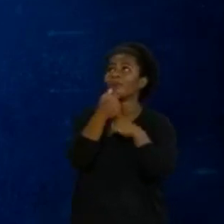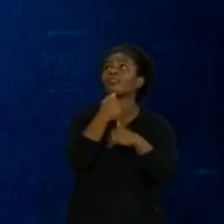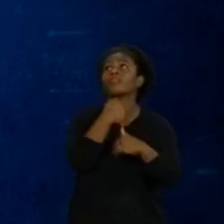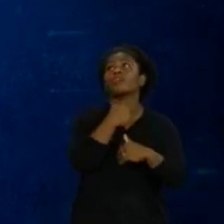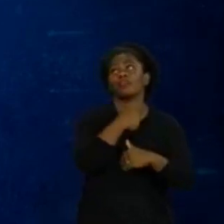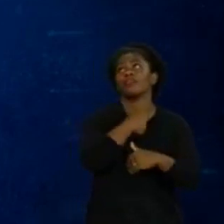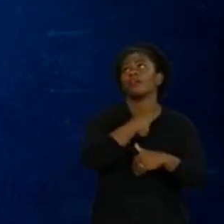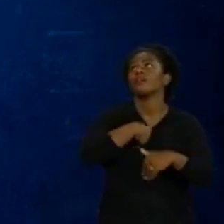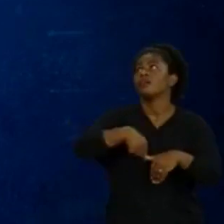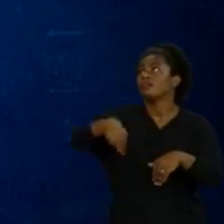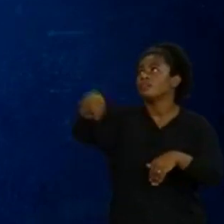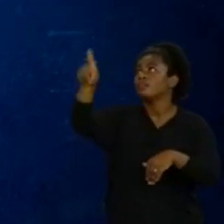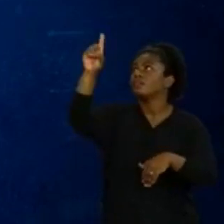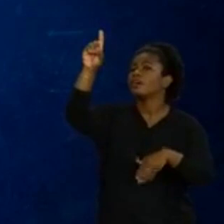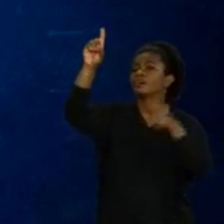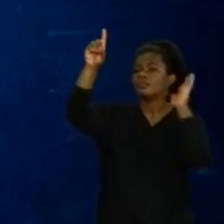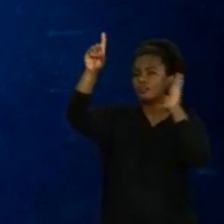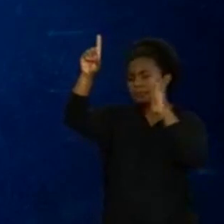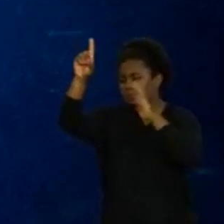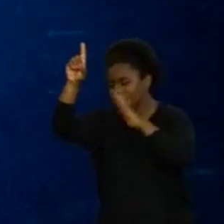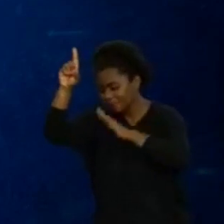adorarei, Senhor, te